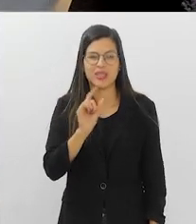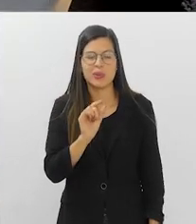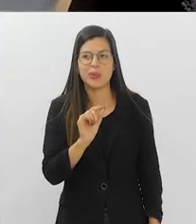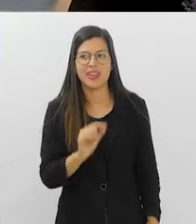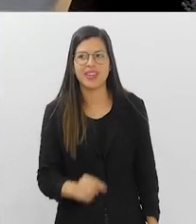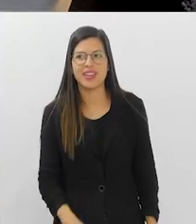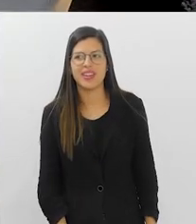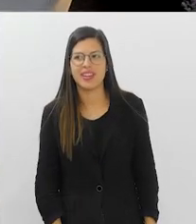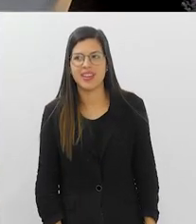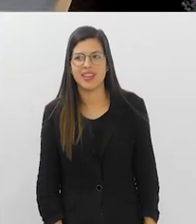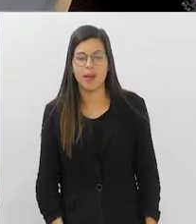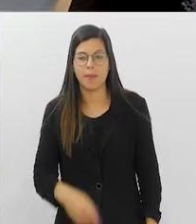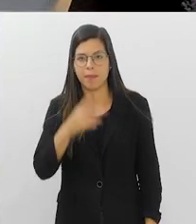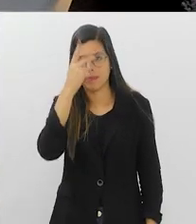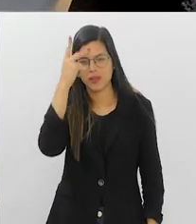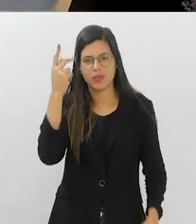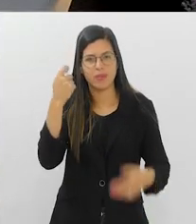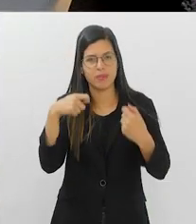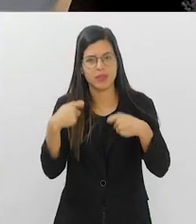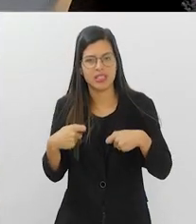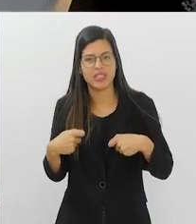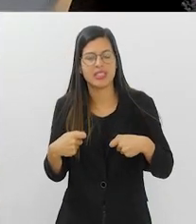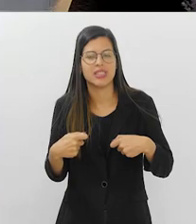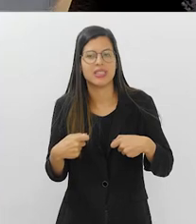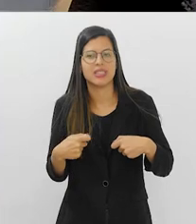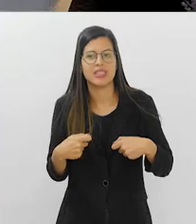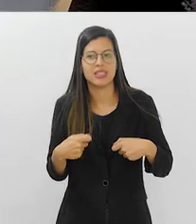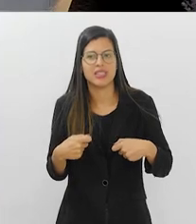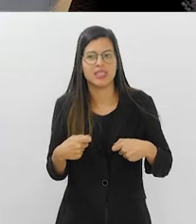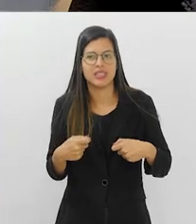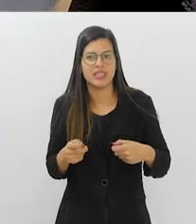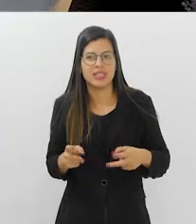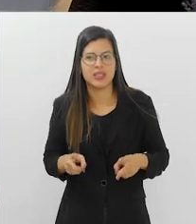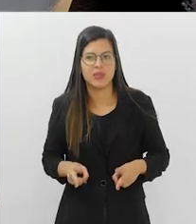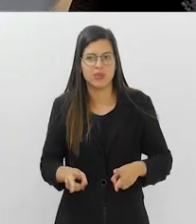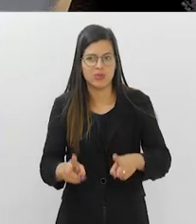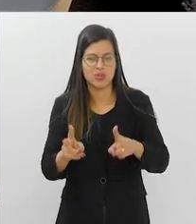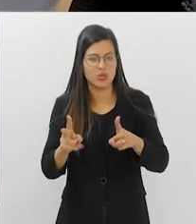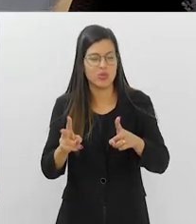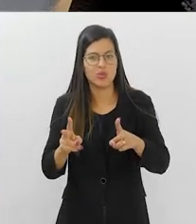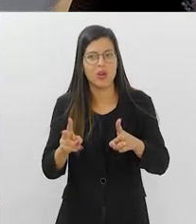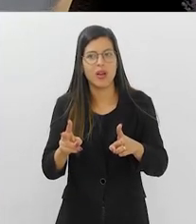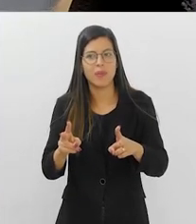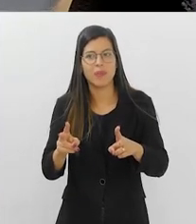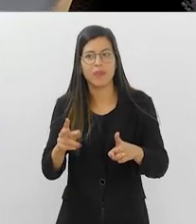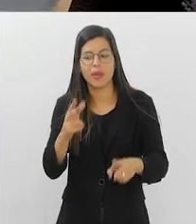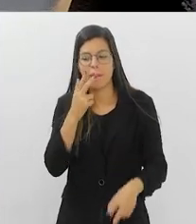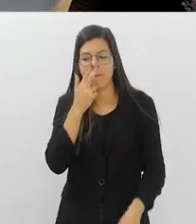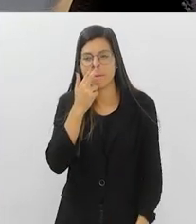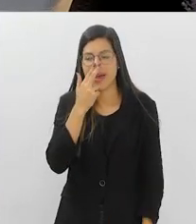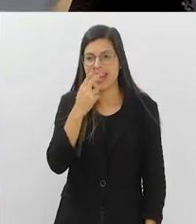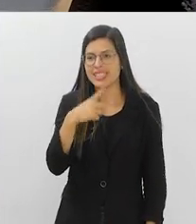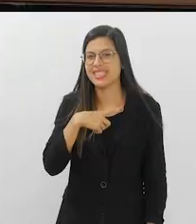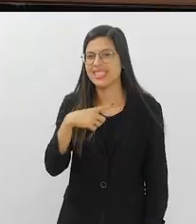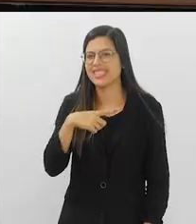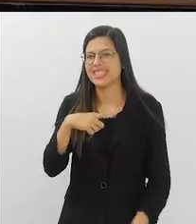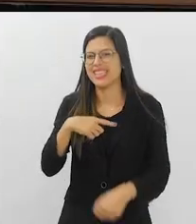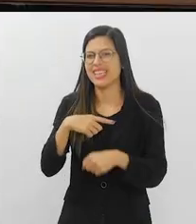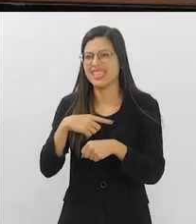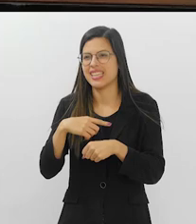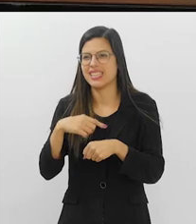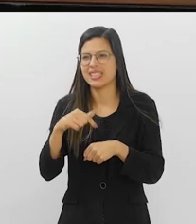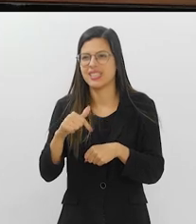O que você acha? Você acha que a pessoa tem que manter essa linha? Não, eu acho que o workaholic tem uma relação